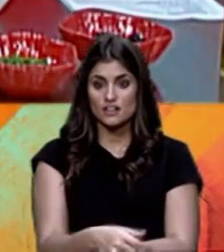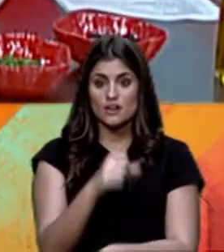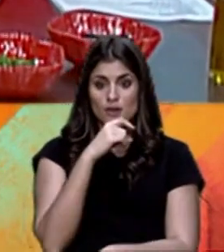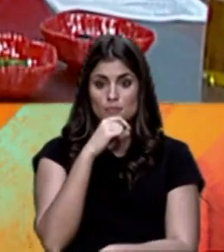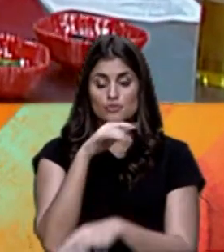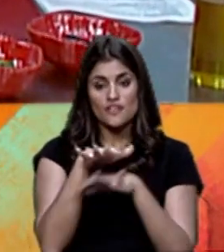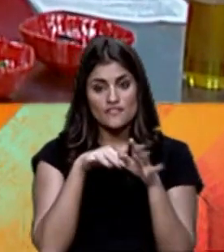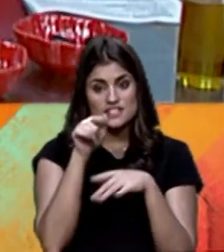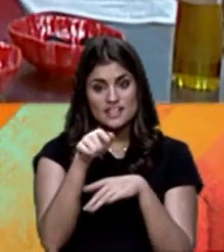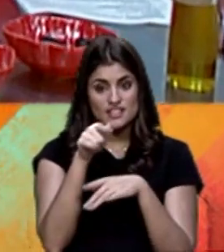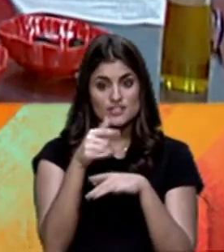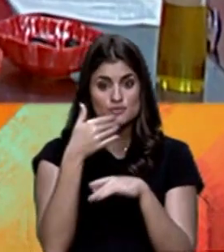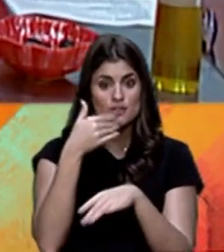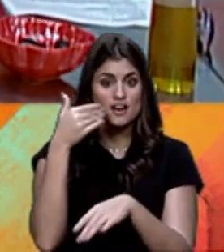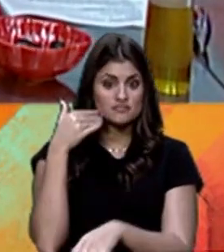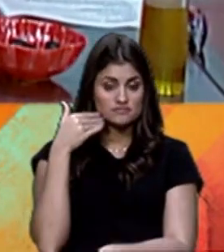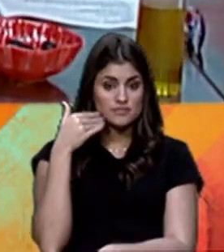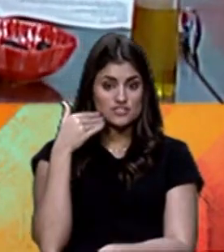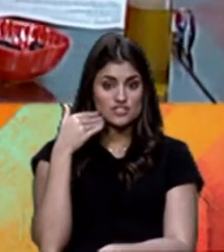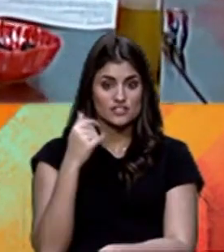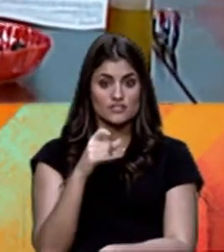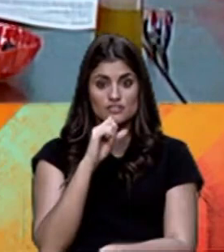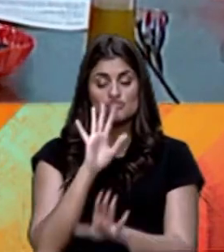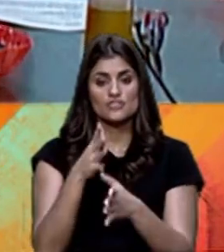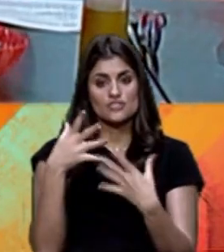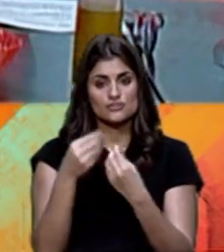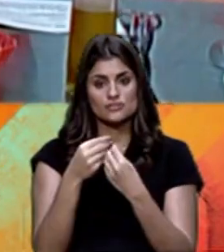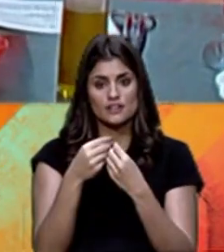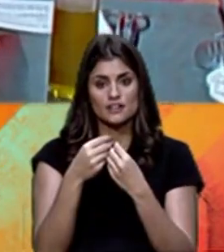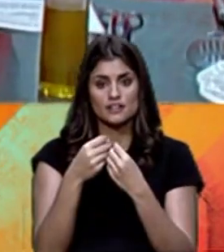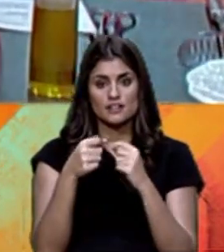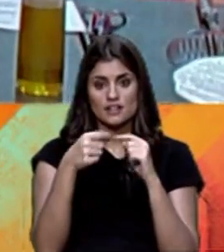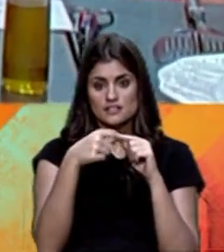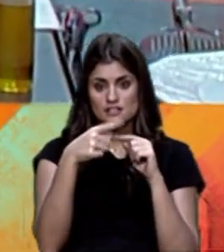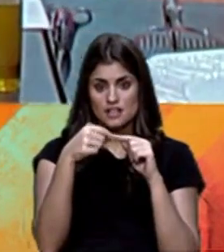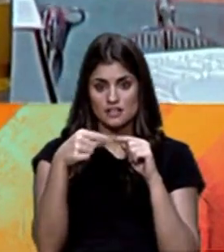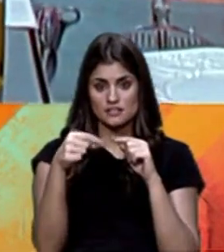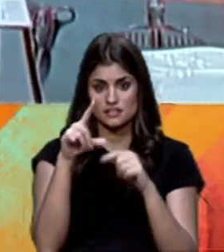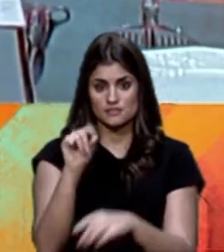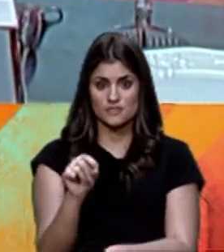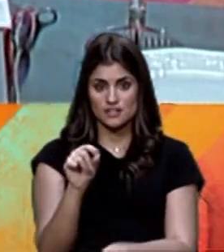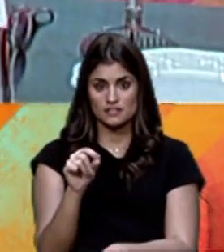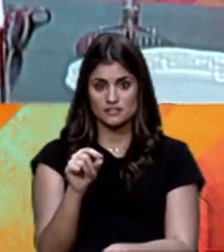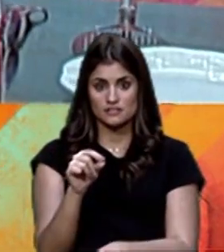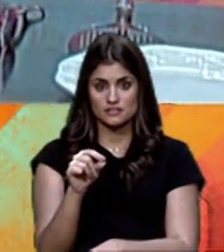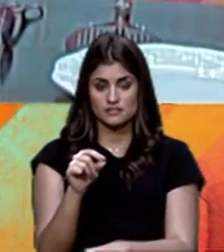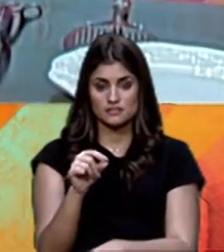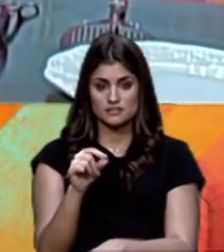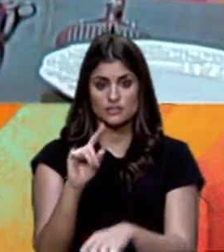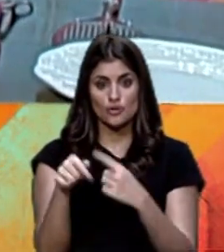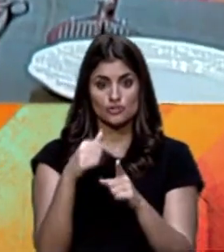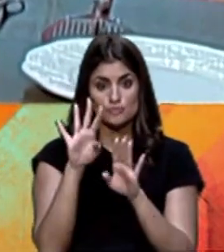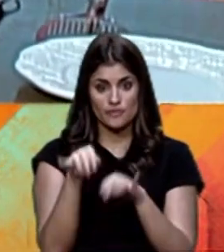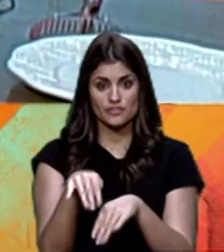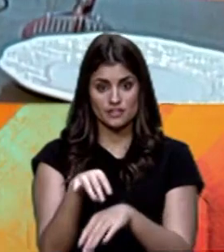mais cedo, não é? Azeitonas, já pus! Já pus. A salsa. Certo. A salsa, também ponho já um bocadinho e deixo outra para o fim para servir.